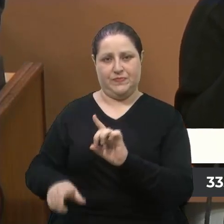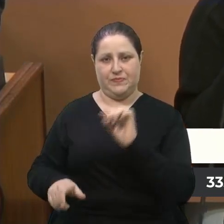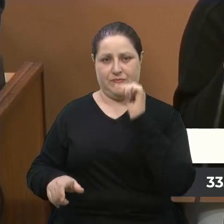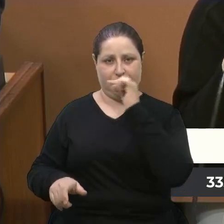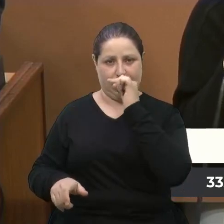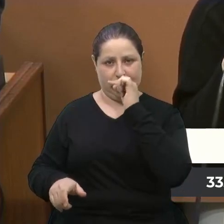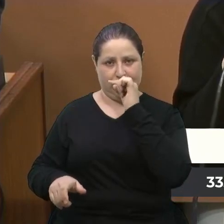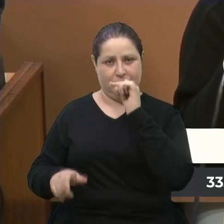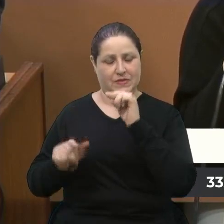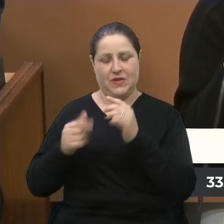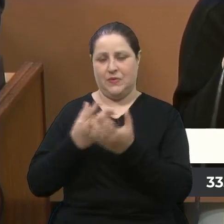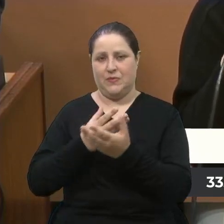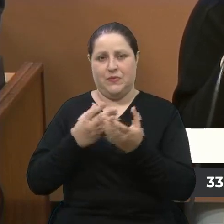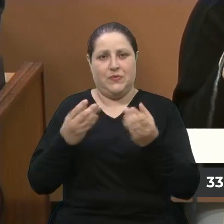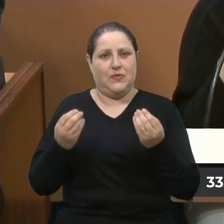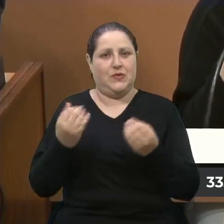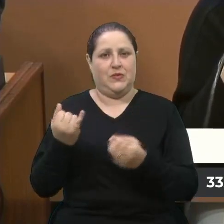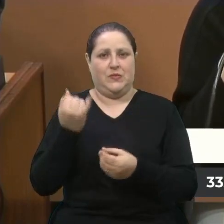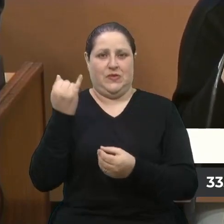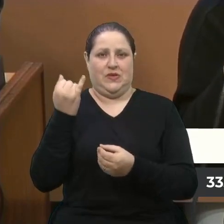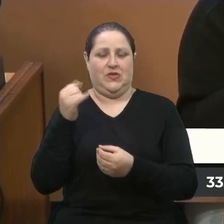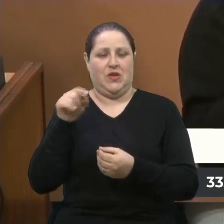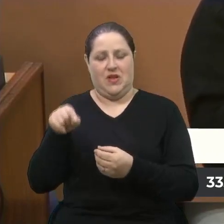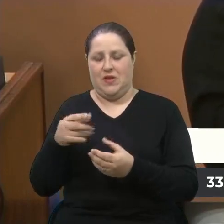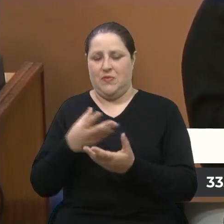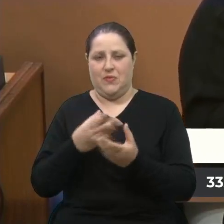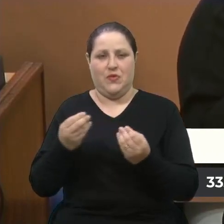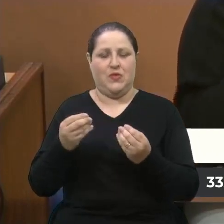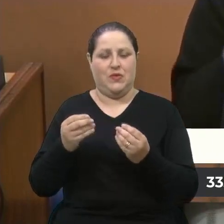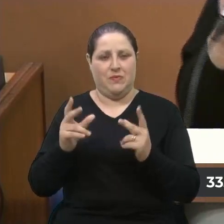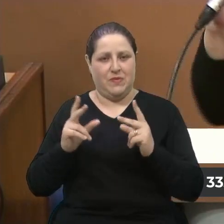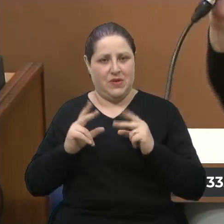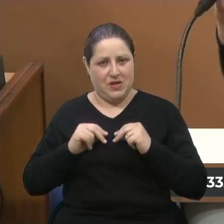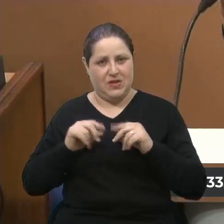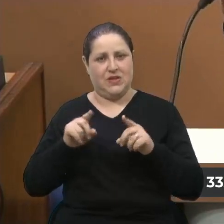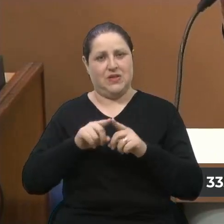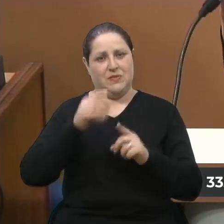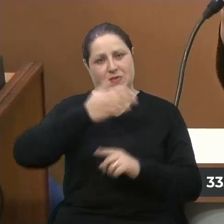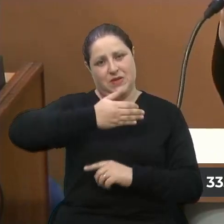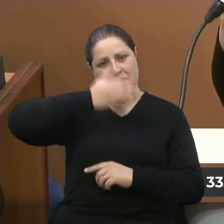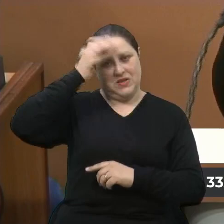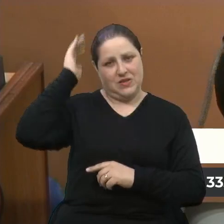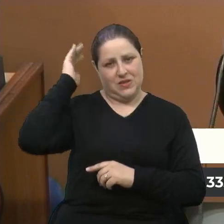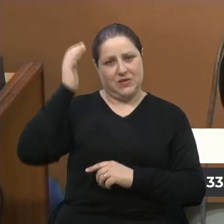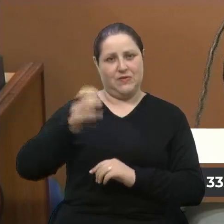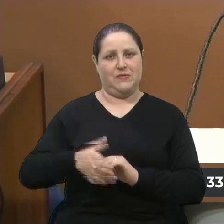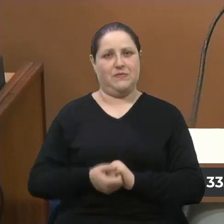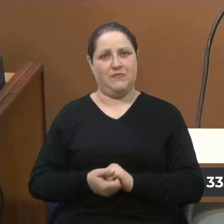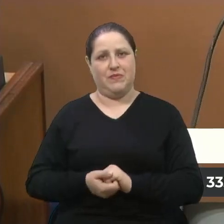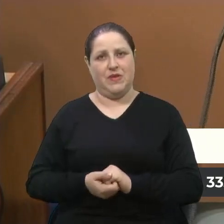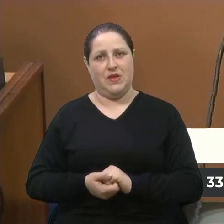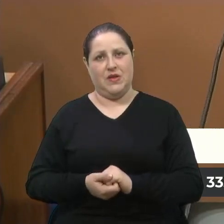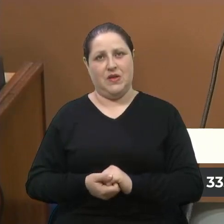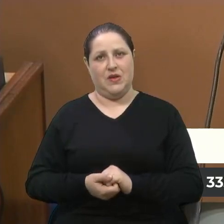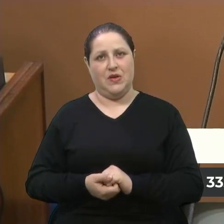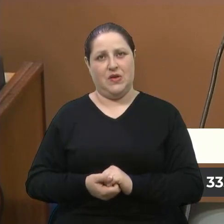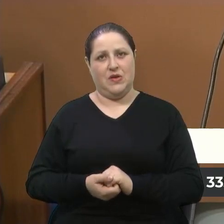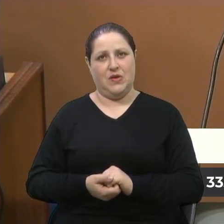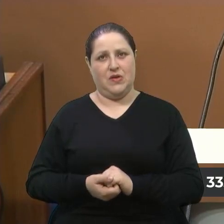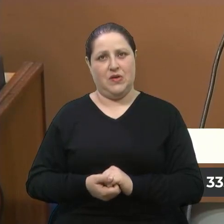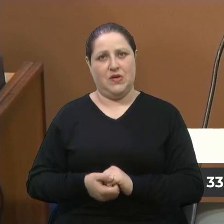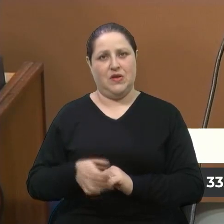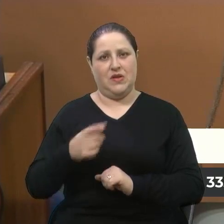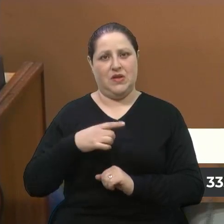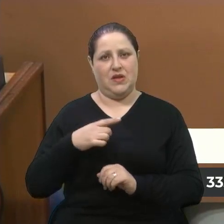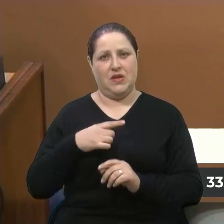é demais, né? Ele merece muito isso. E o Alceu também, né? Eles eram bis, como é que era? A propaganda não era